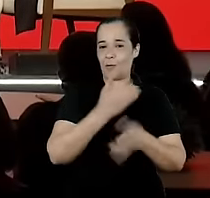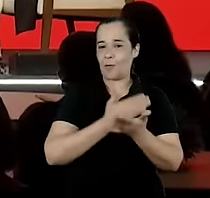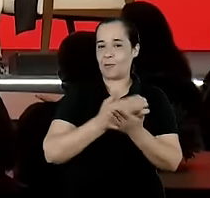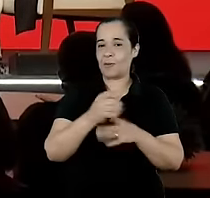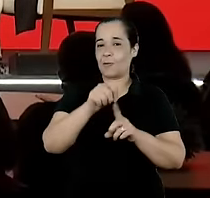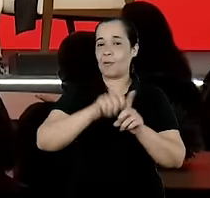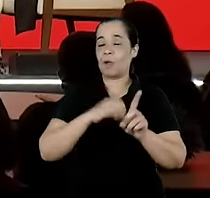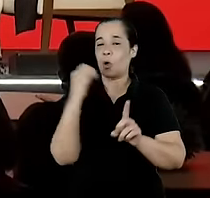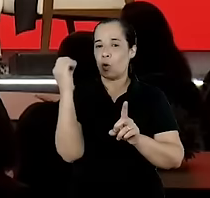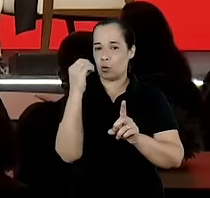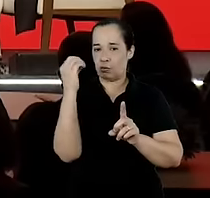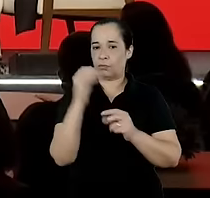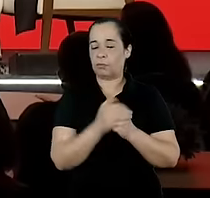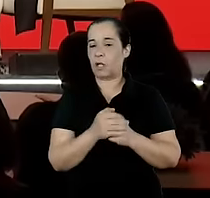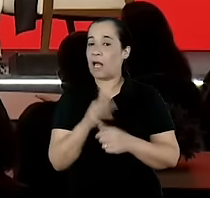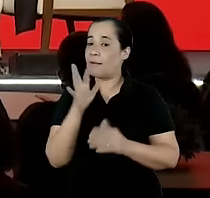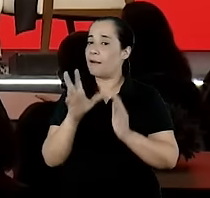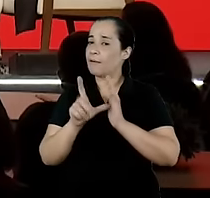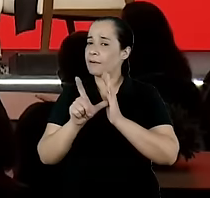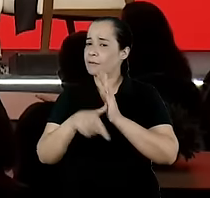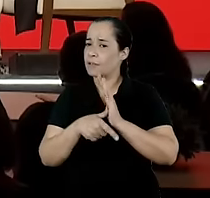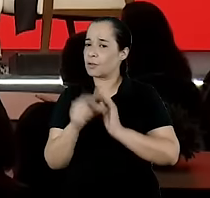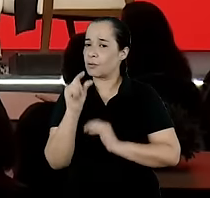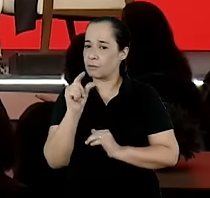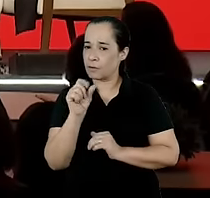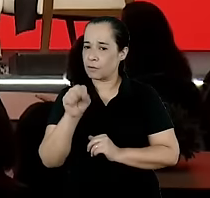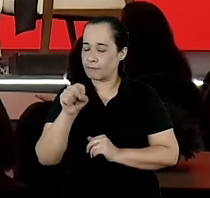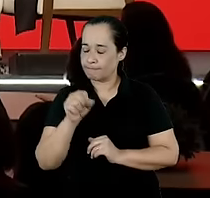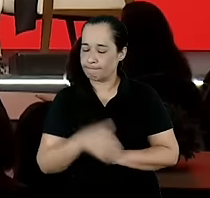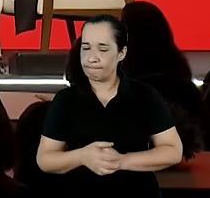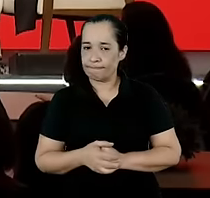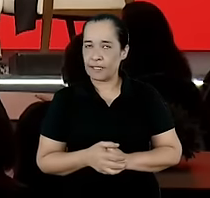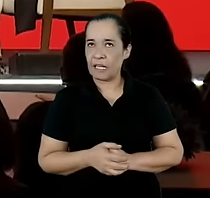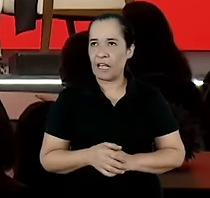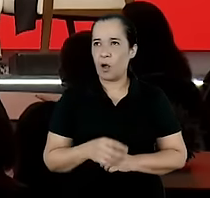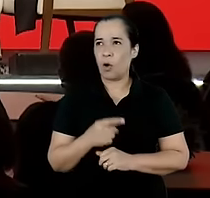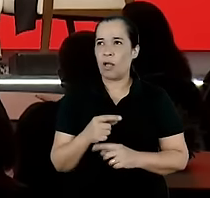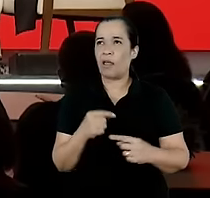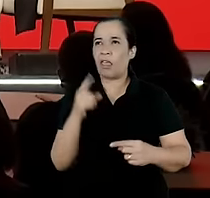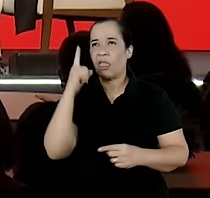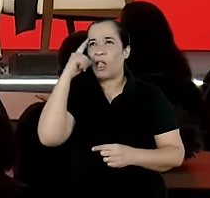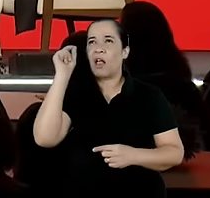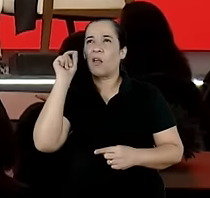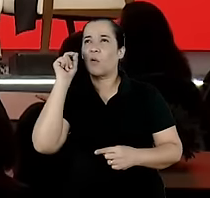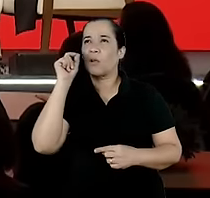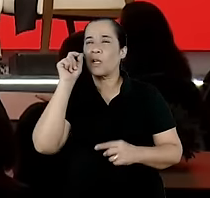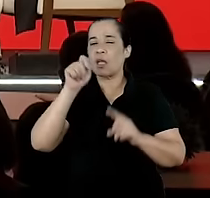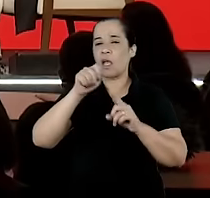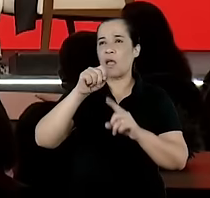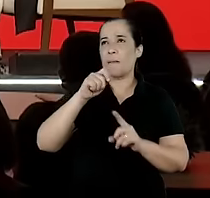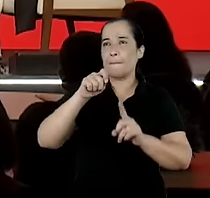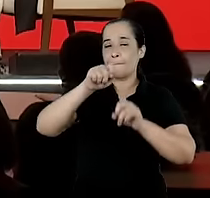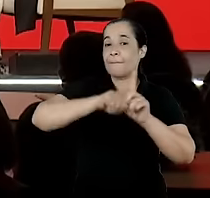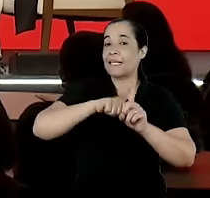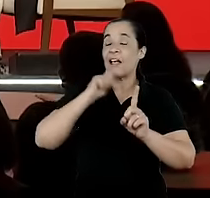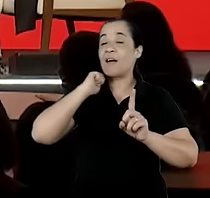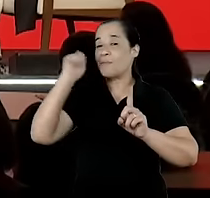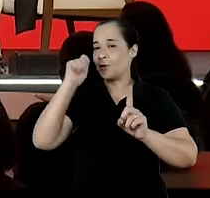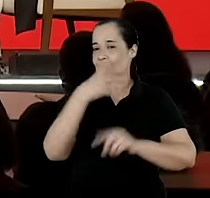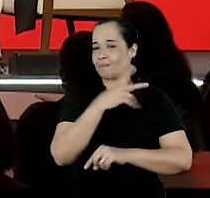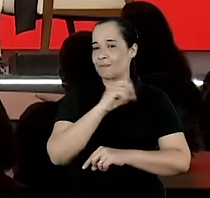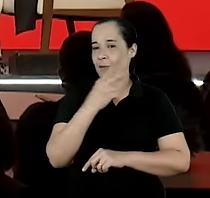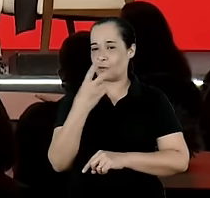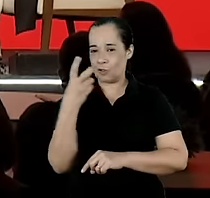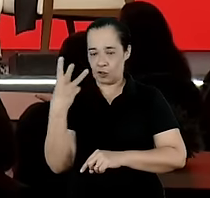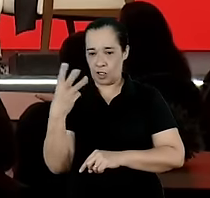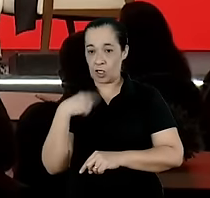postergação Inicial ela tava prevista para entrar em vigor em abril de 2023 a gente entregou a regra no dia 23